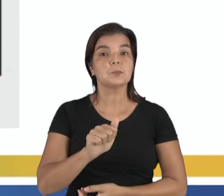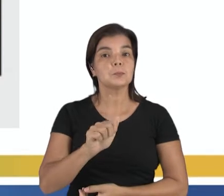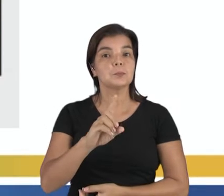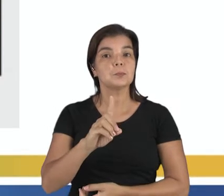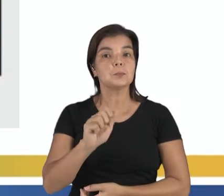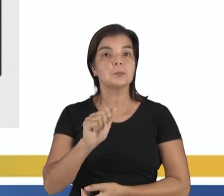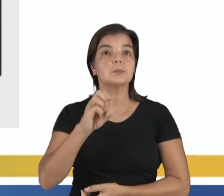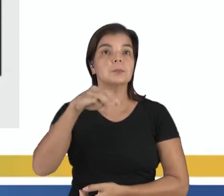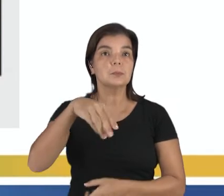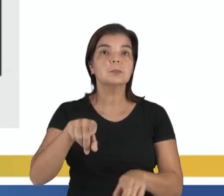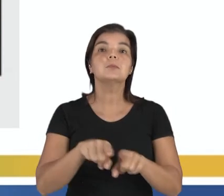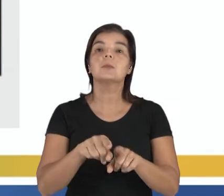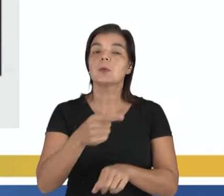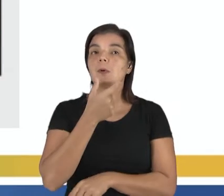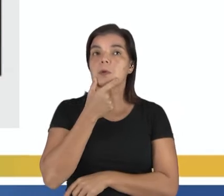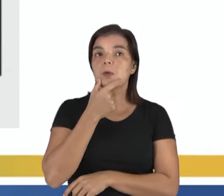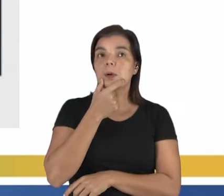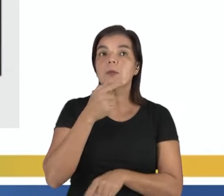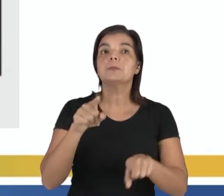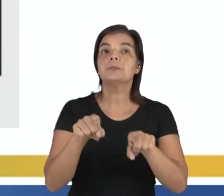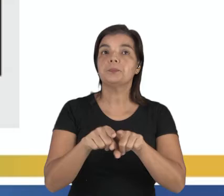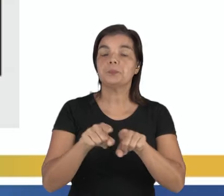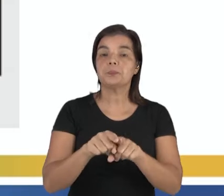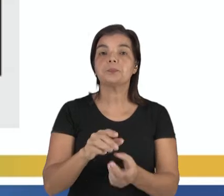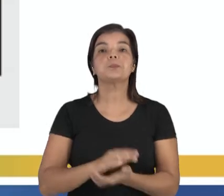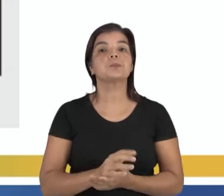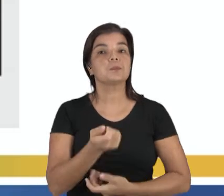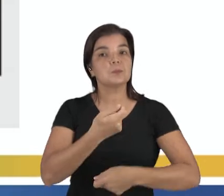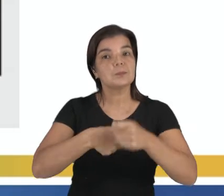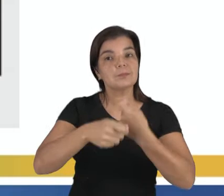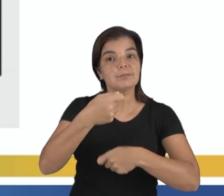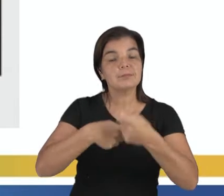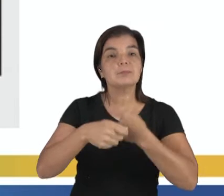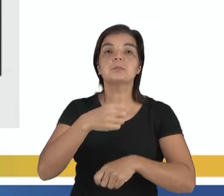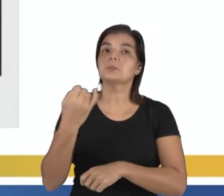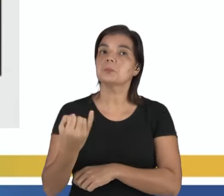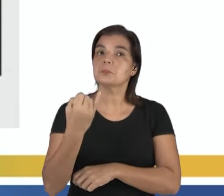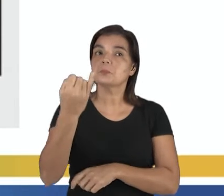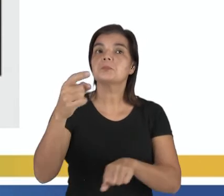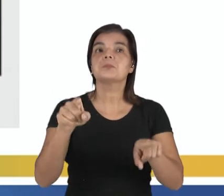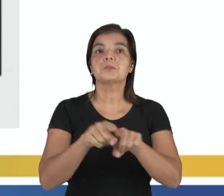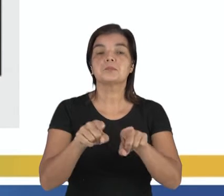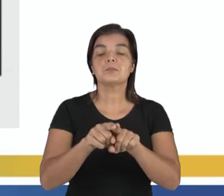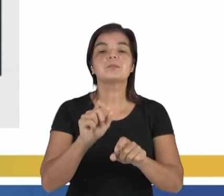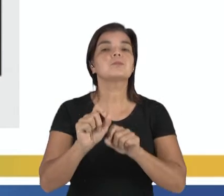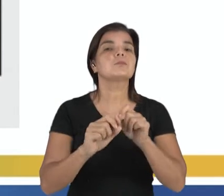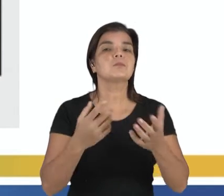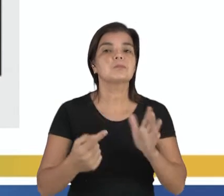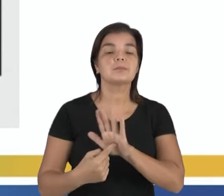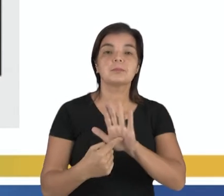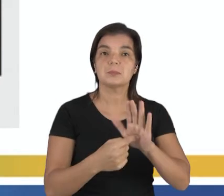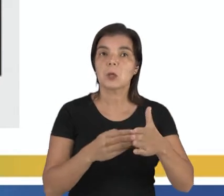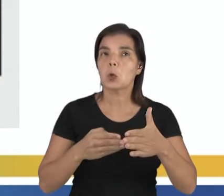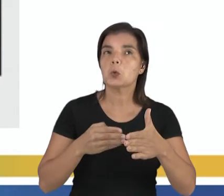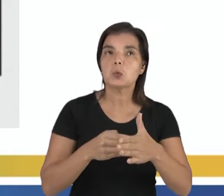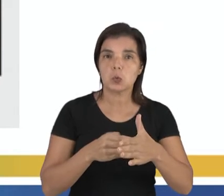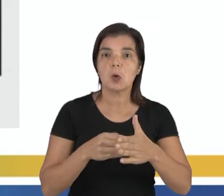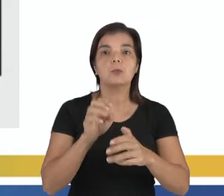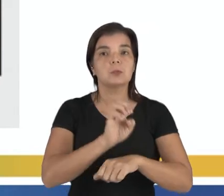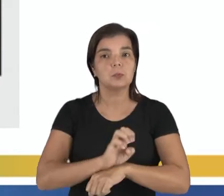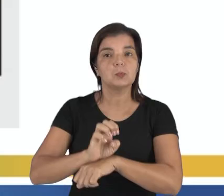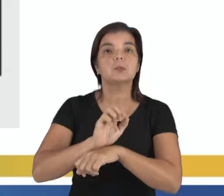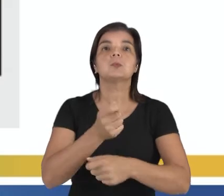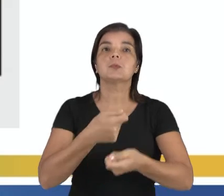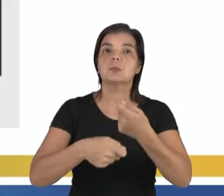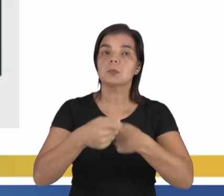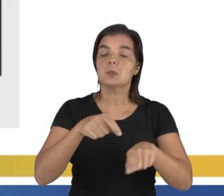Smith, também um inglês, né, ele é considerado, então, o pai da economia, porque ele vem trazendo essa não intervenção do Estado na